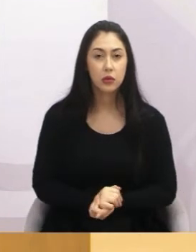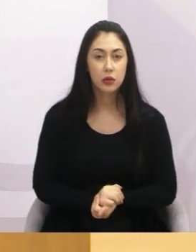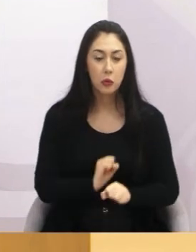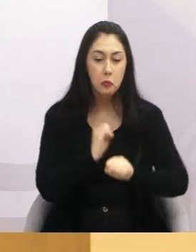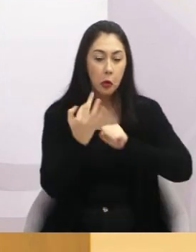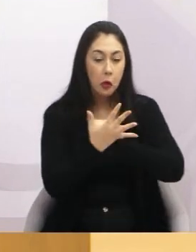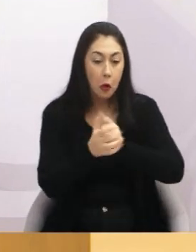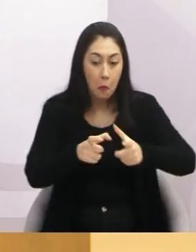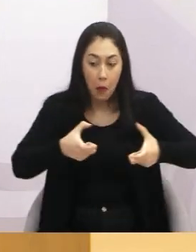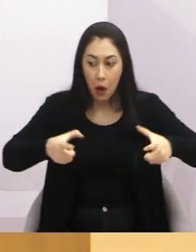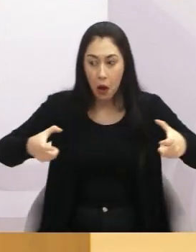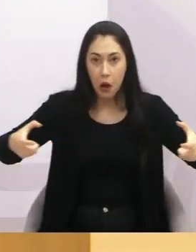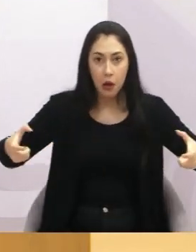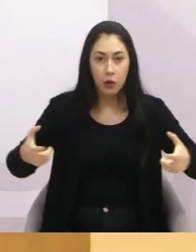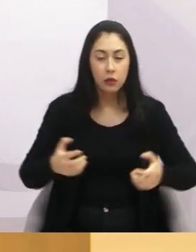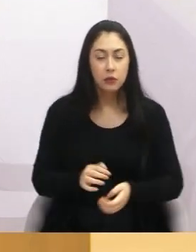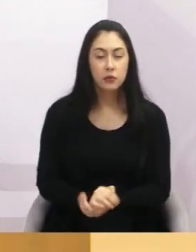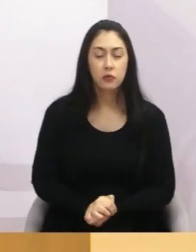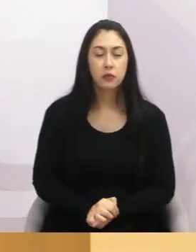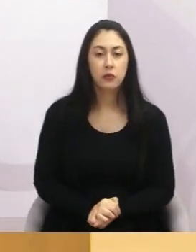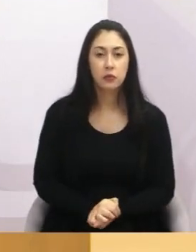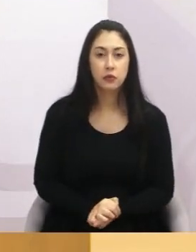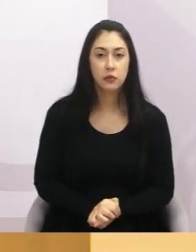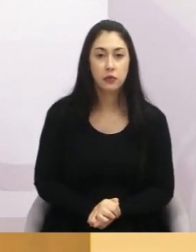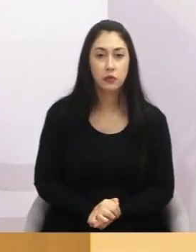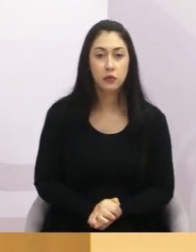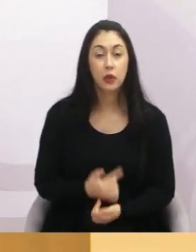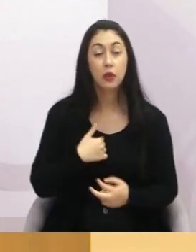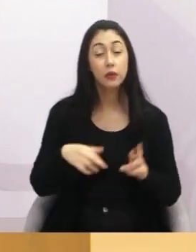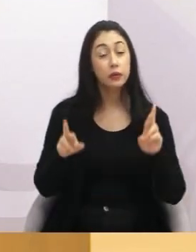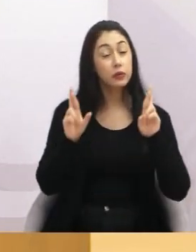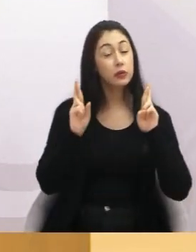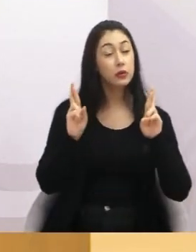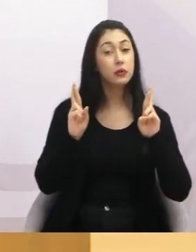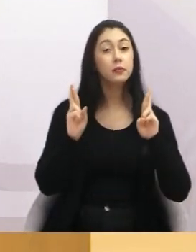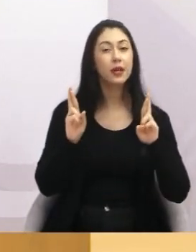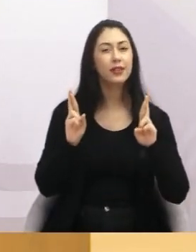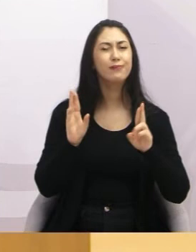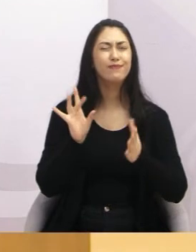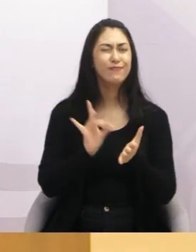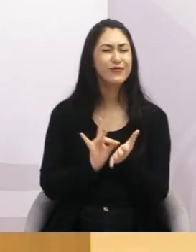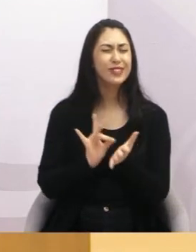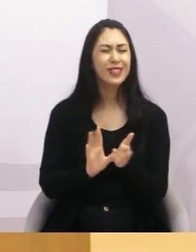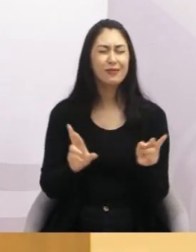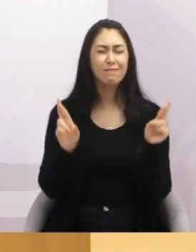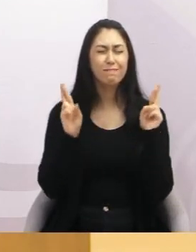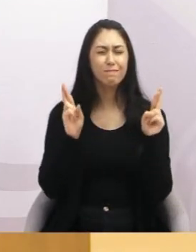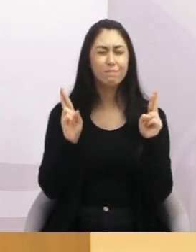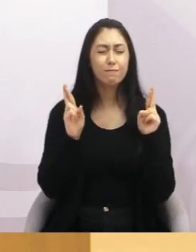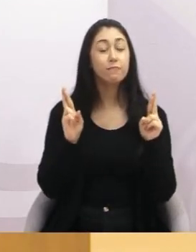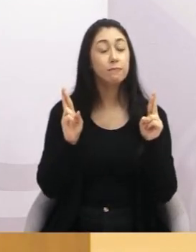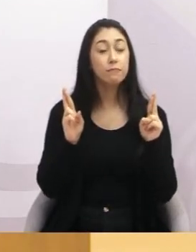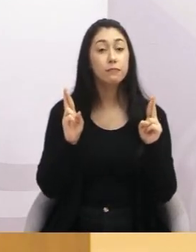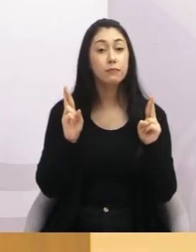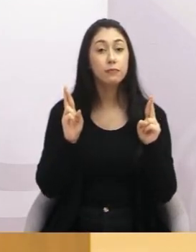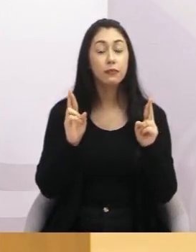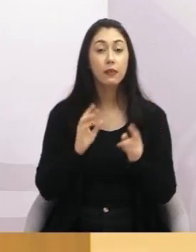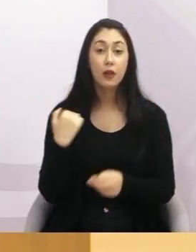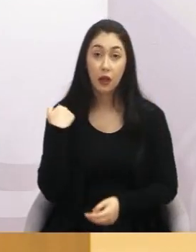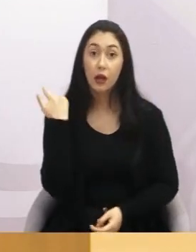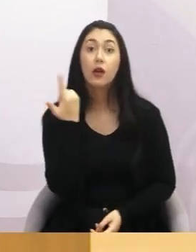pela qual estamos passando. Eu espero realmente, eu tenho esperança, de que todos